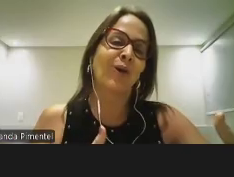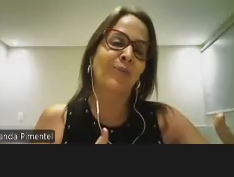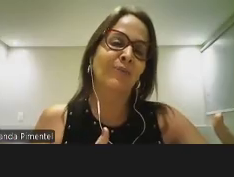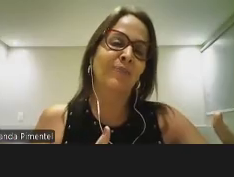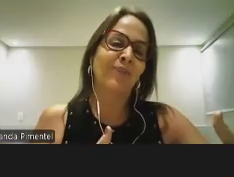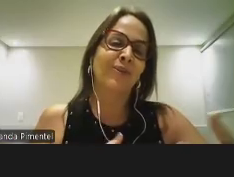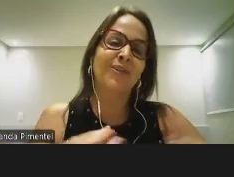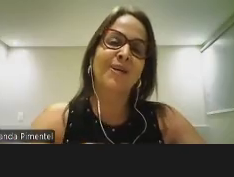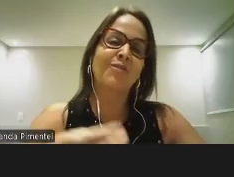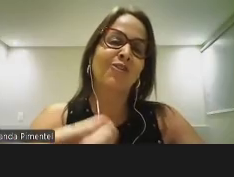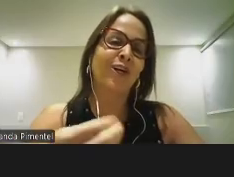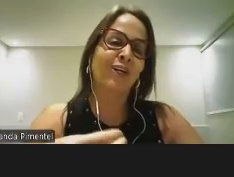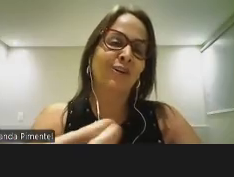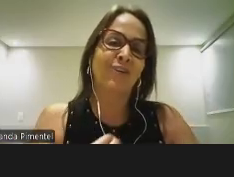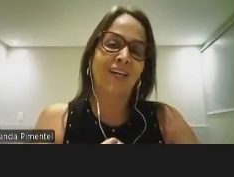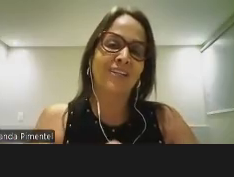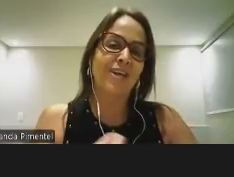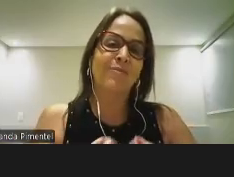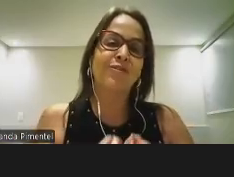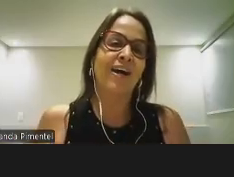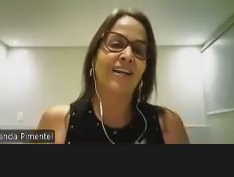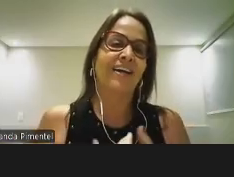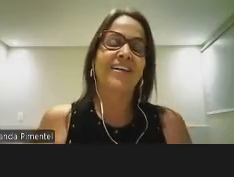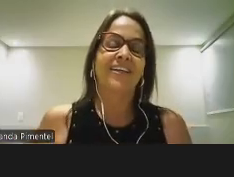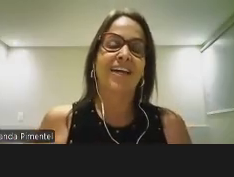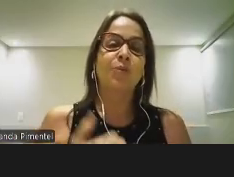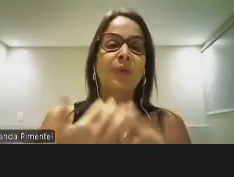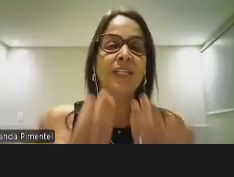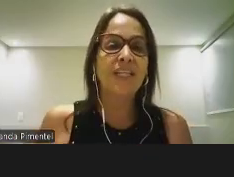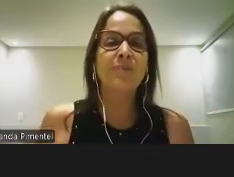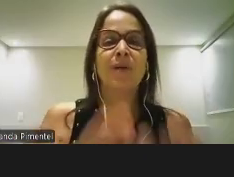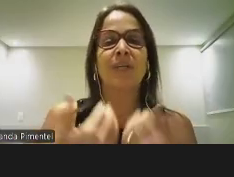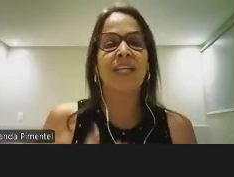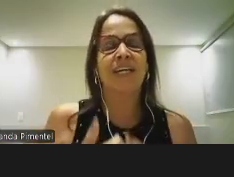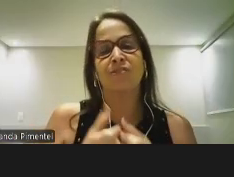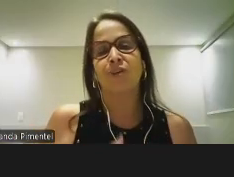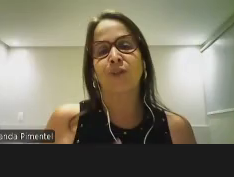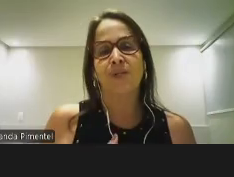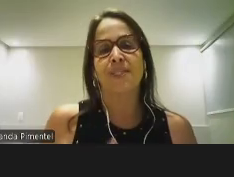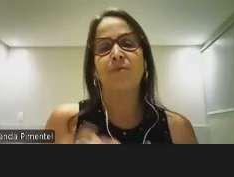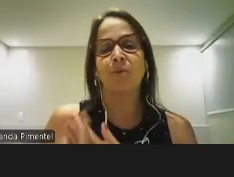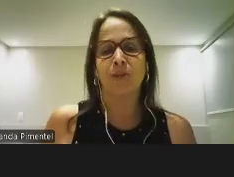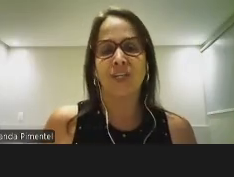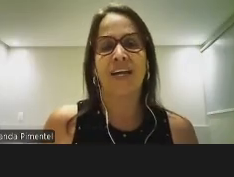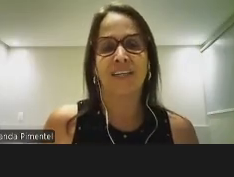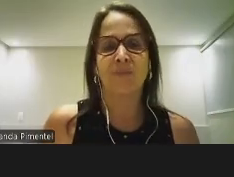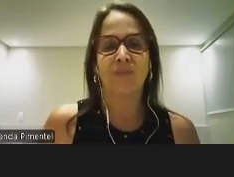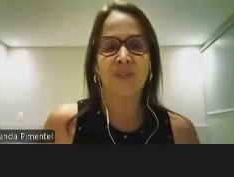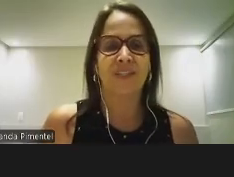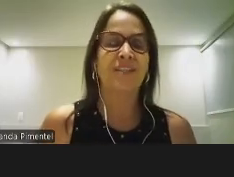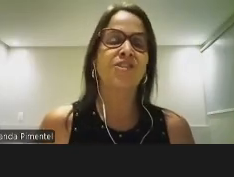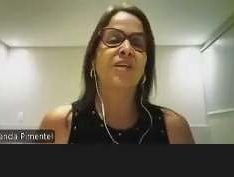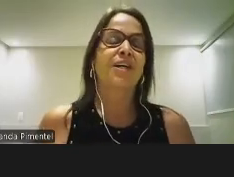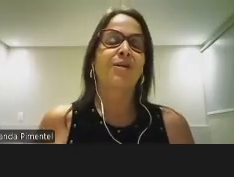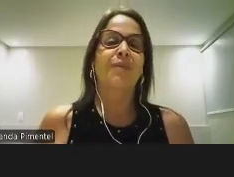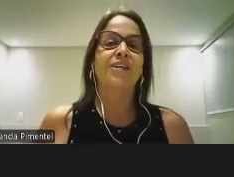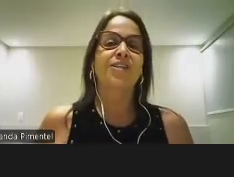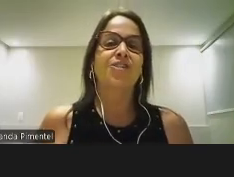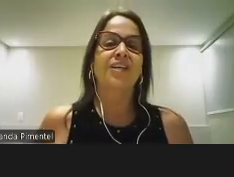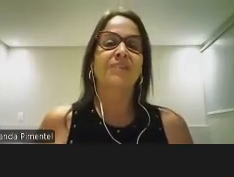só o envelope. O exame foi com eles, né, por falha. E aí eu pedi para mandarem a foto do exame para projetar aqui para